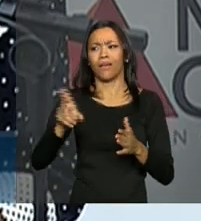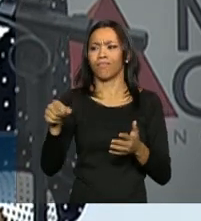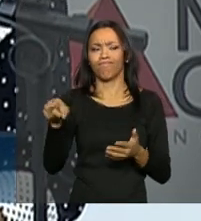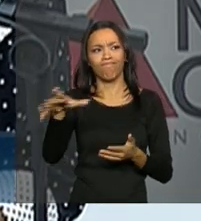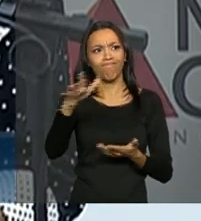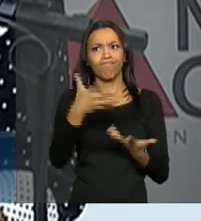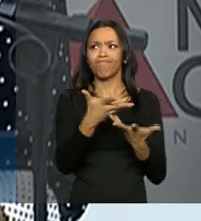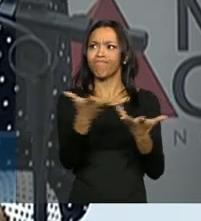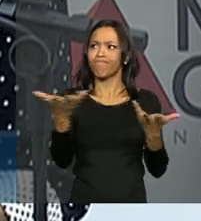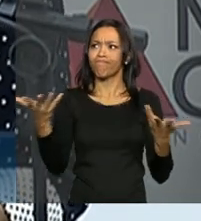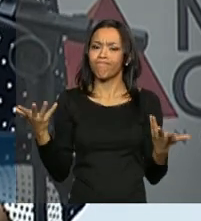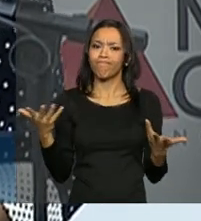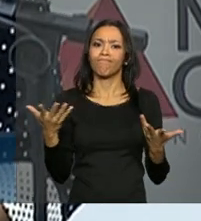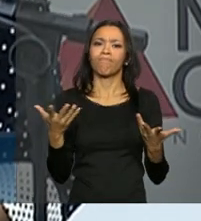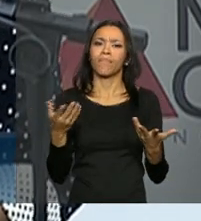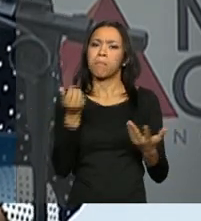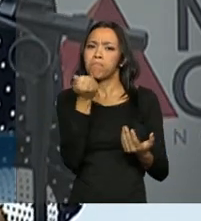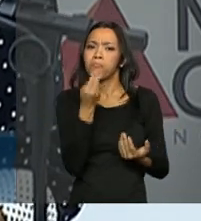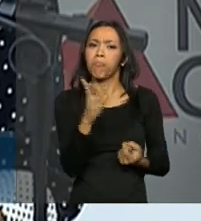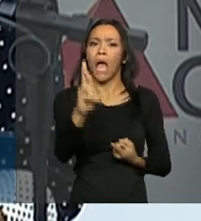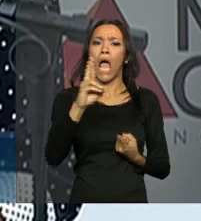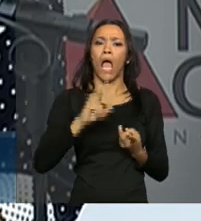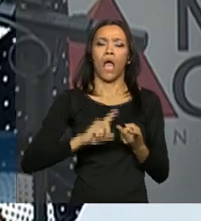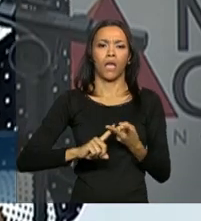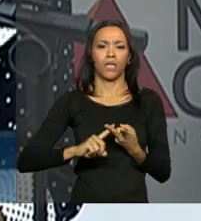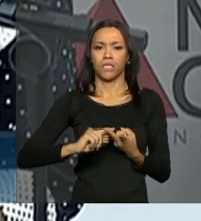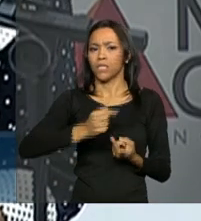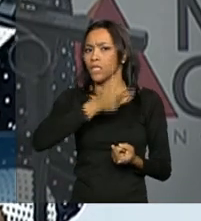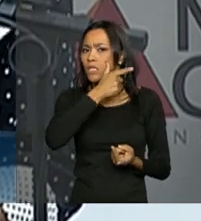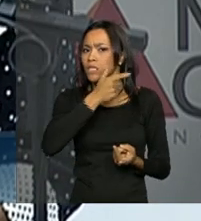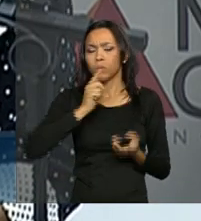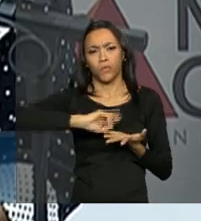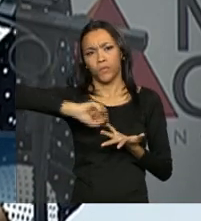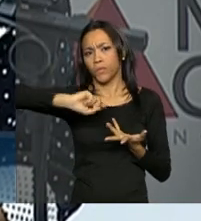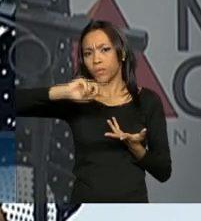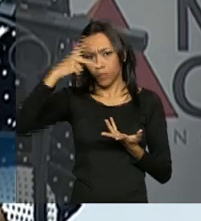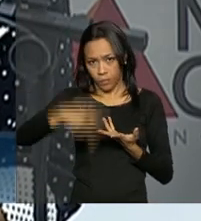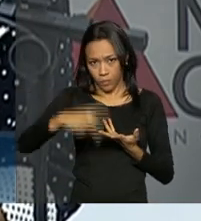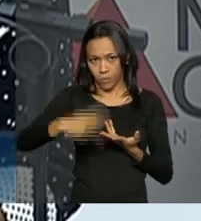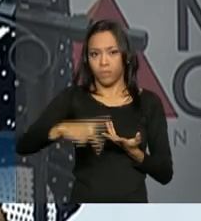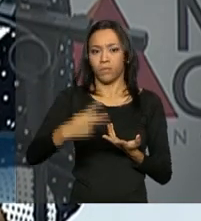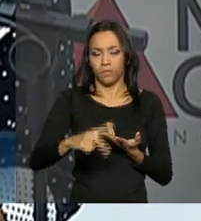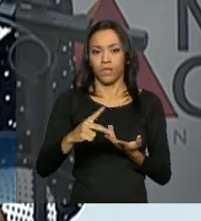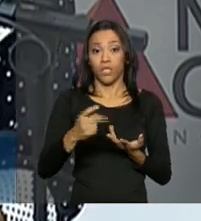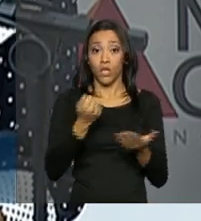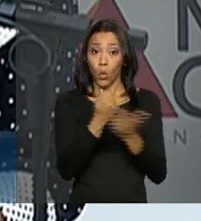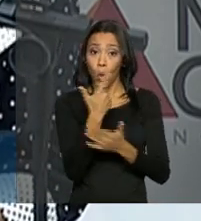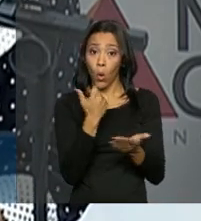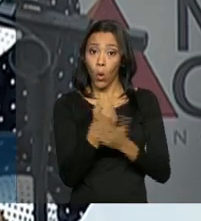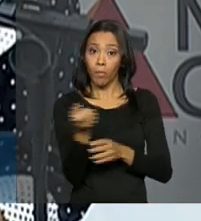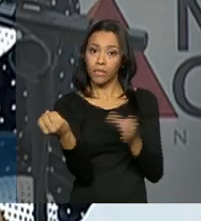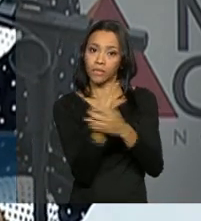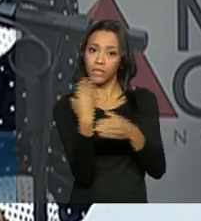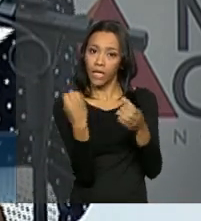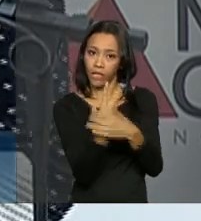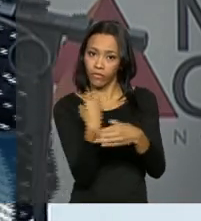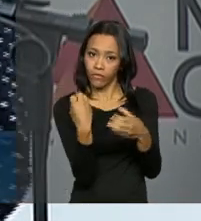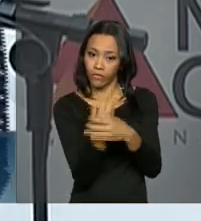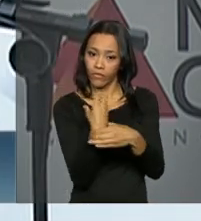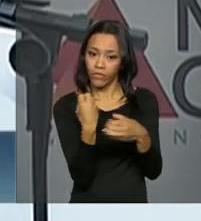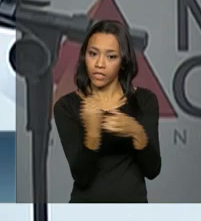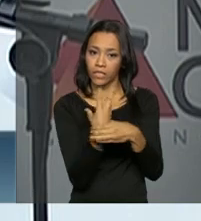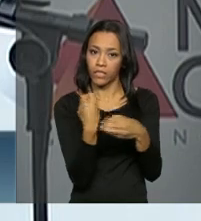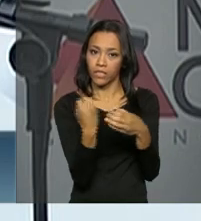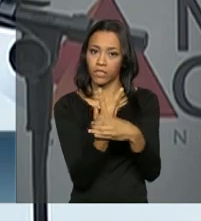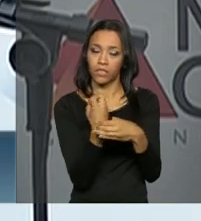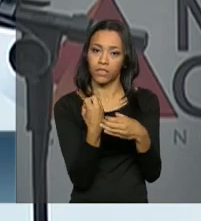são todos os bares e restaurantes desse país que consomem seus produtos, ou a cerveja